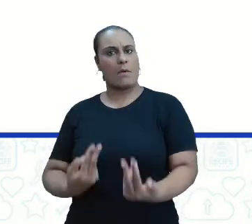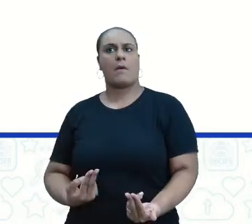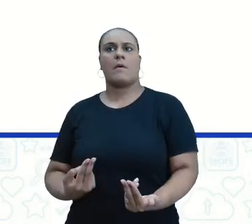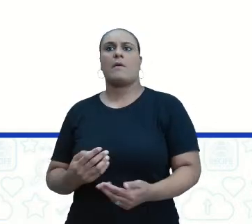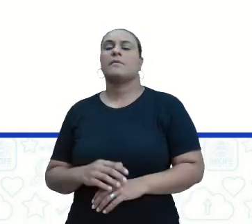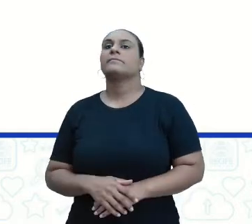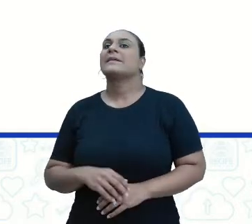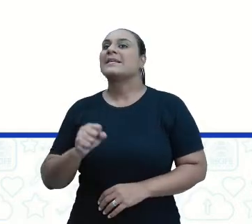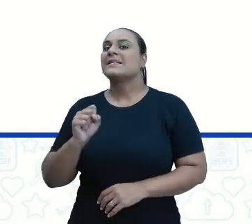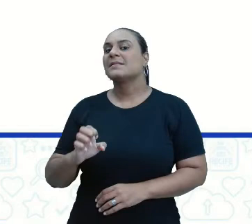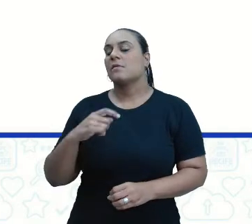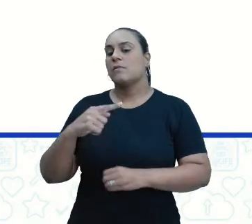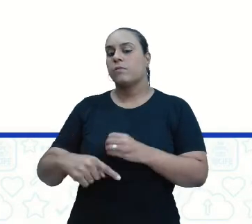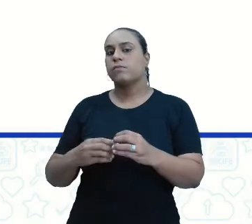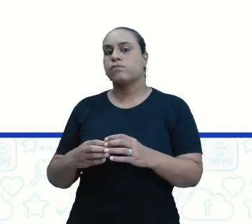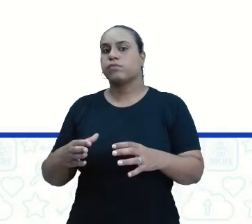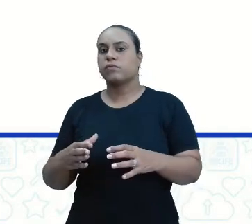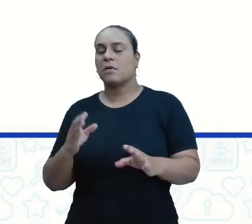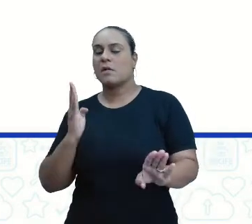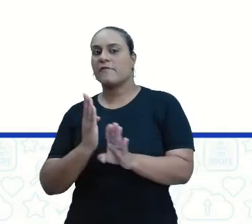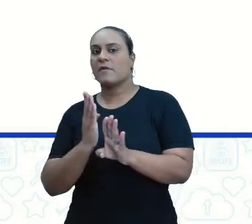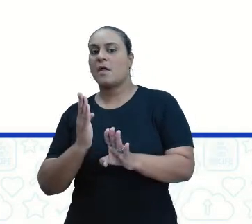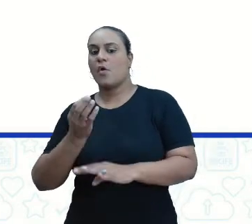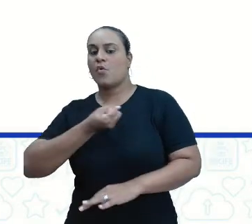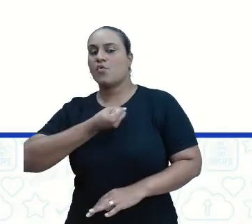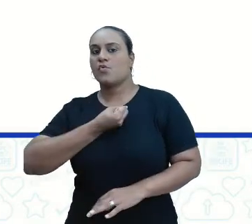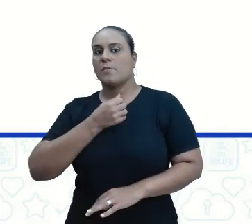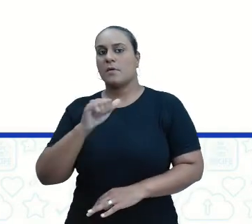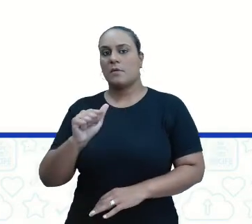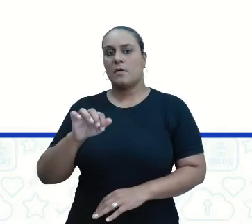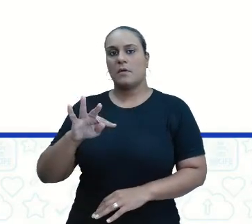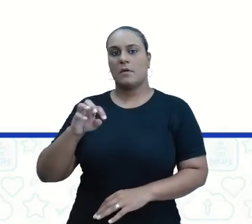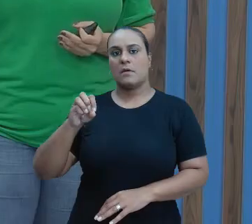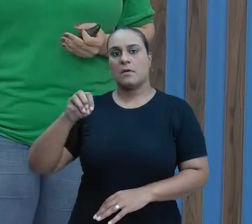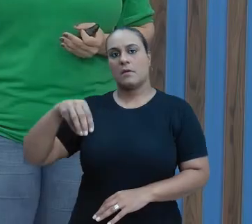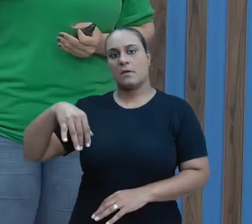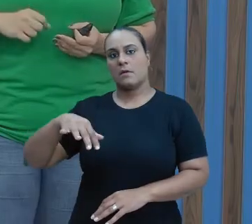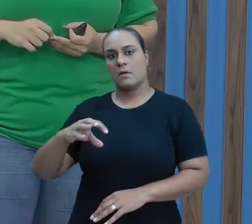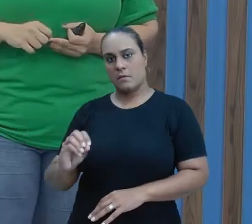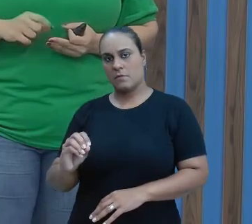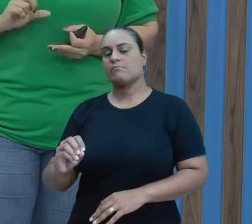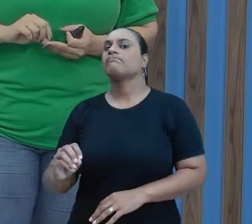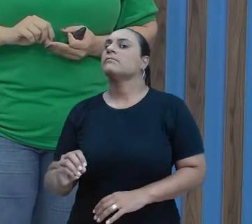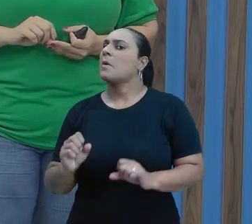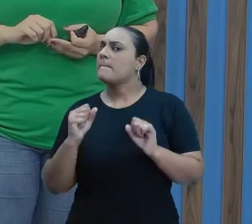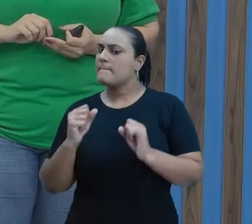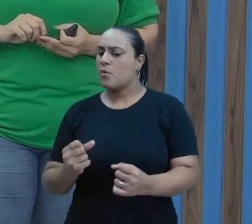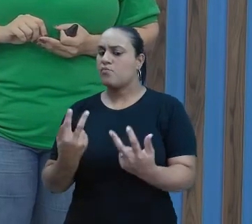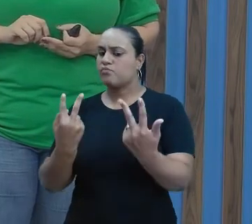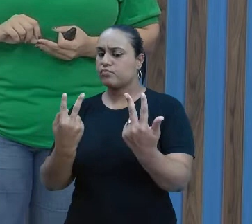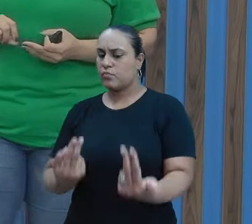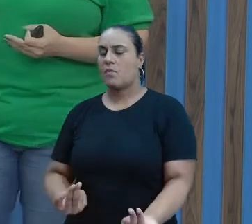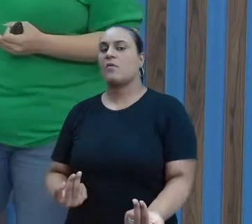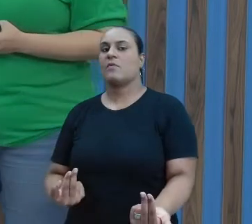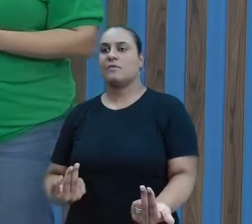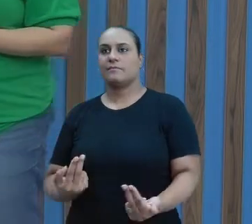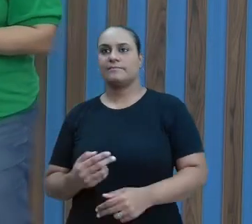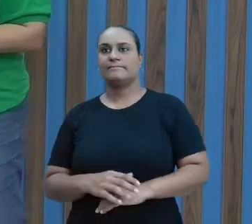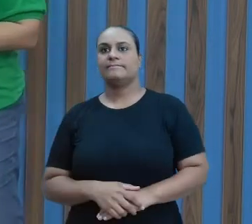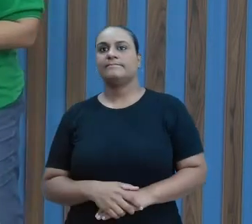é identificado por conta do seu número atômico, então só pode ser mesmo elemento químico, tá,